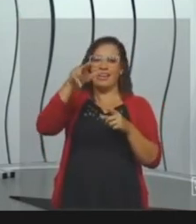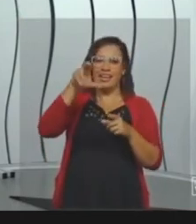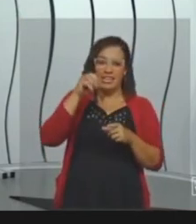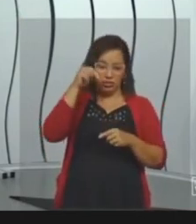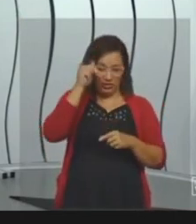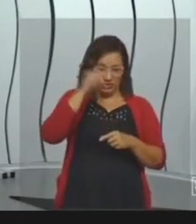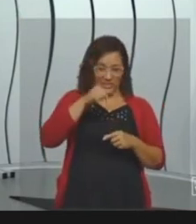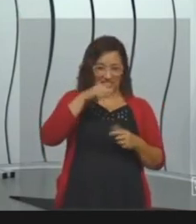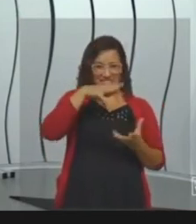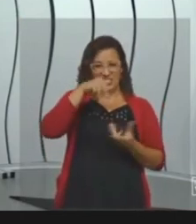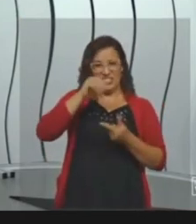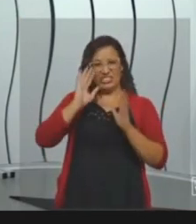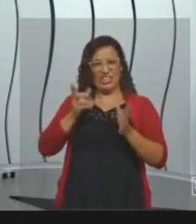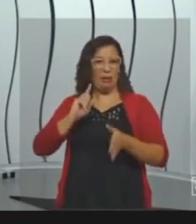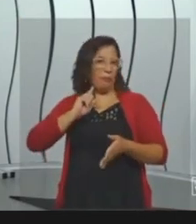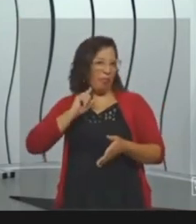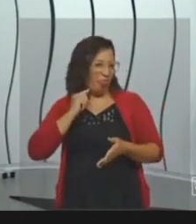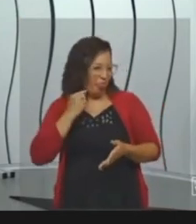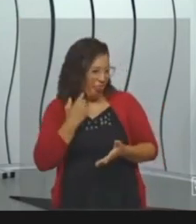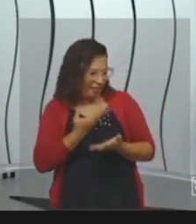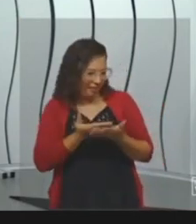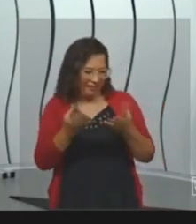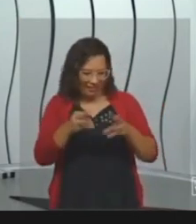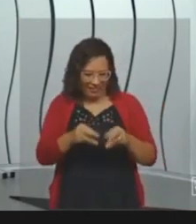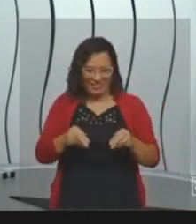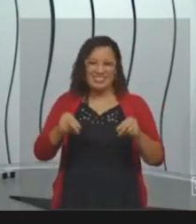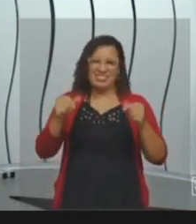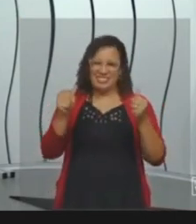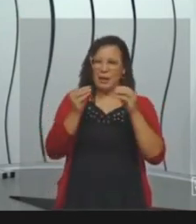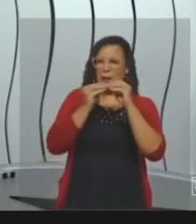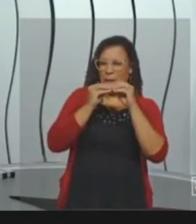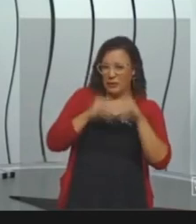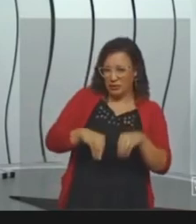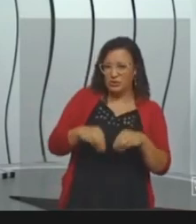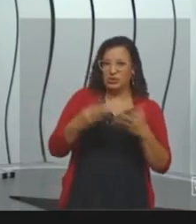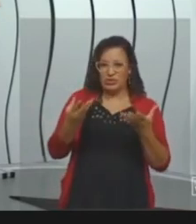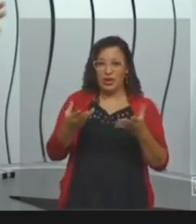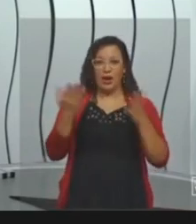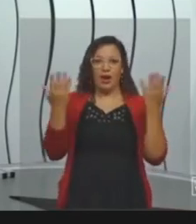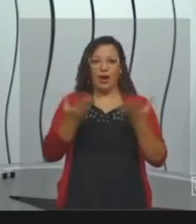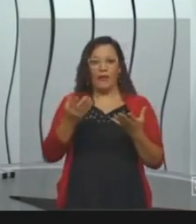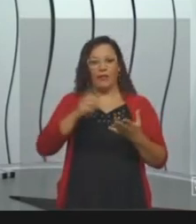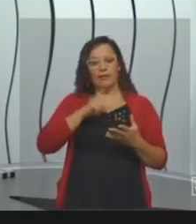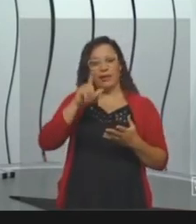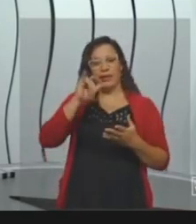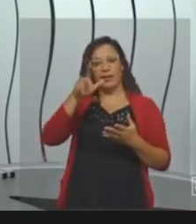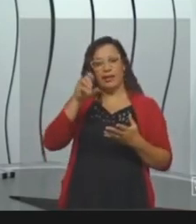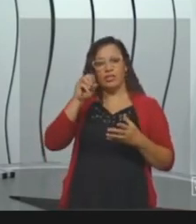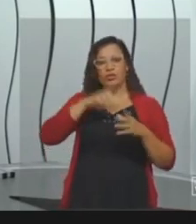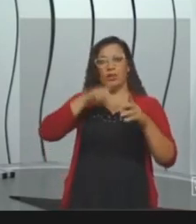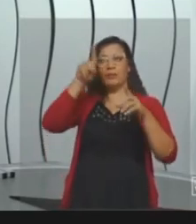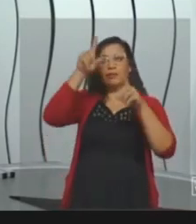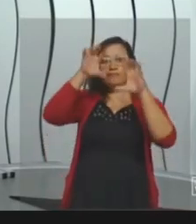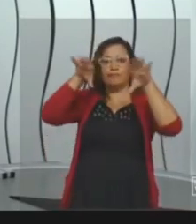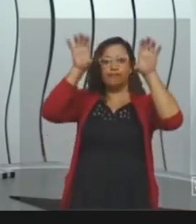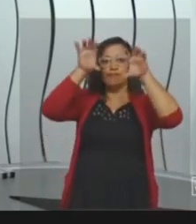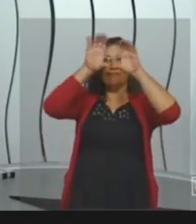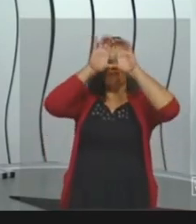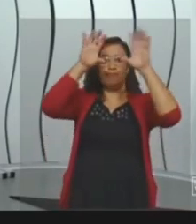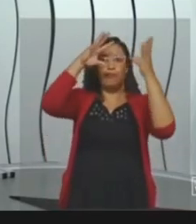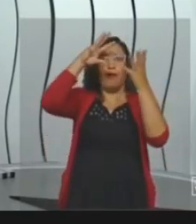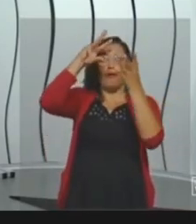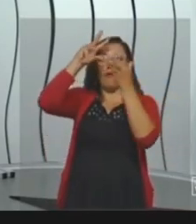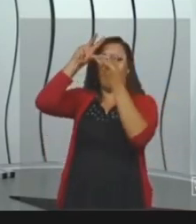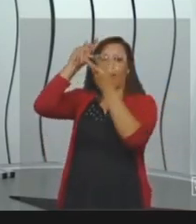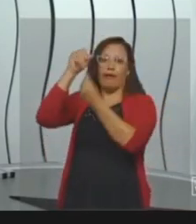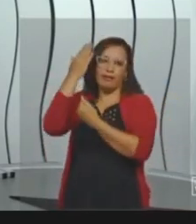aqui acumulado, danificando o solo muitas vezes quando a gente despeja em um lugar errado, agora temos também lixo espacial. E